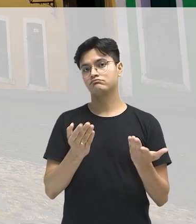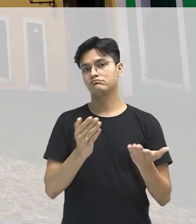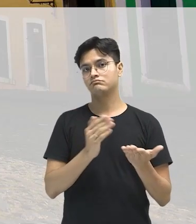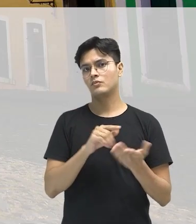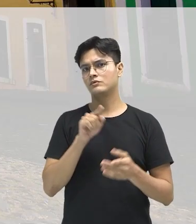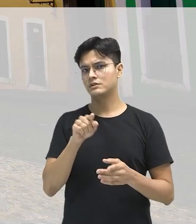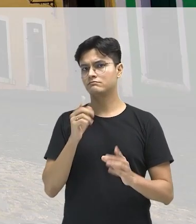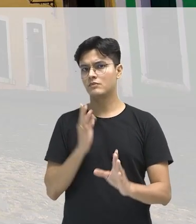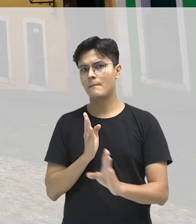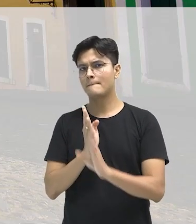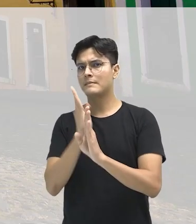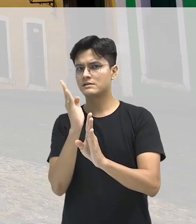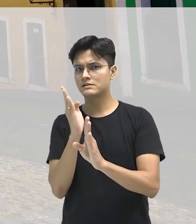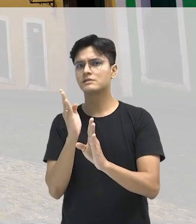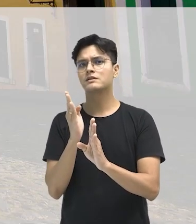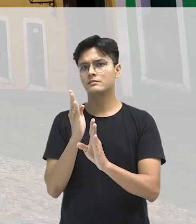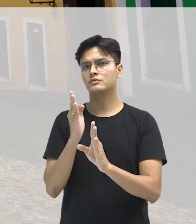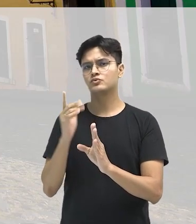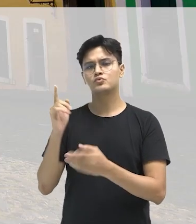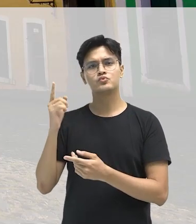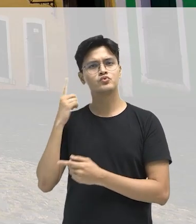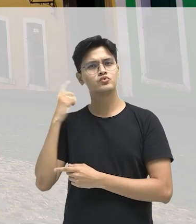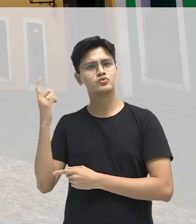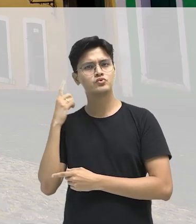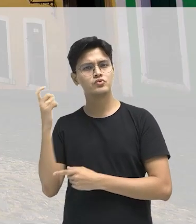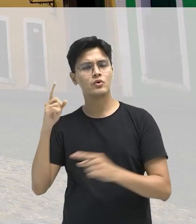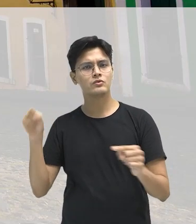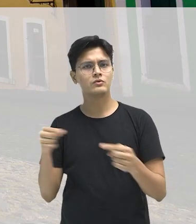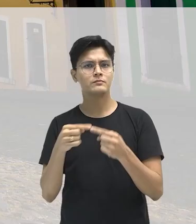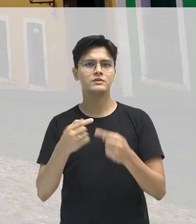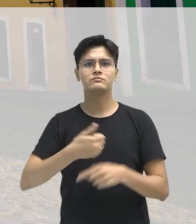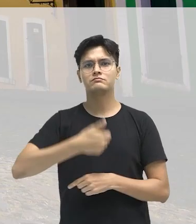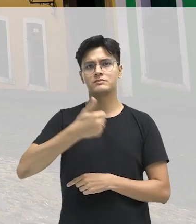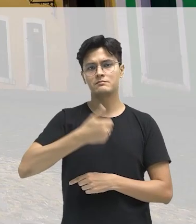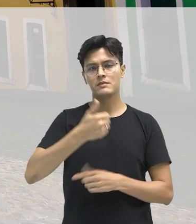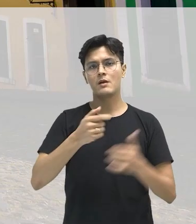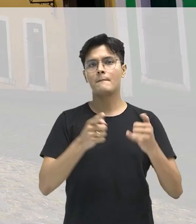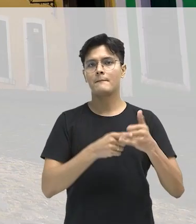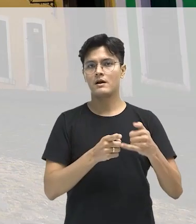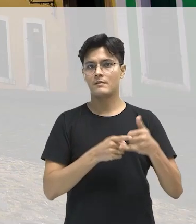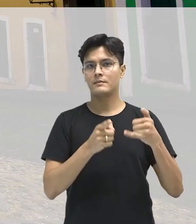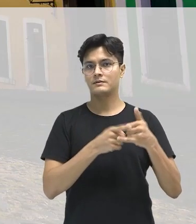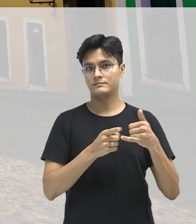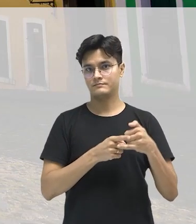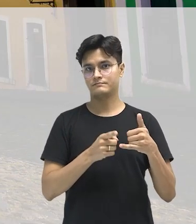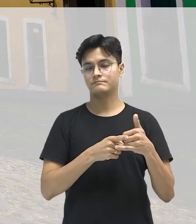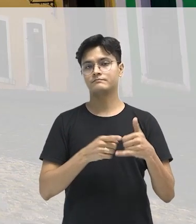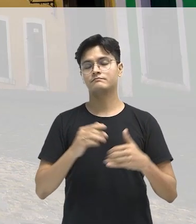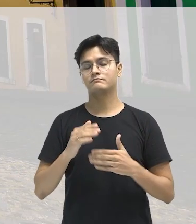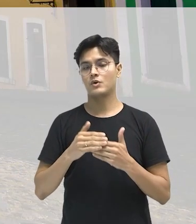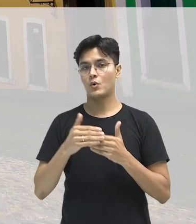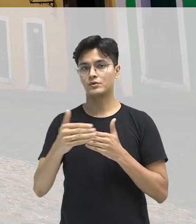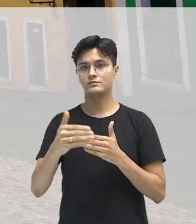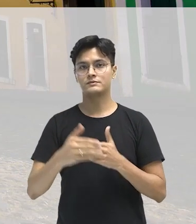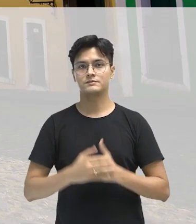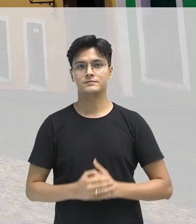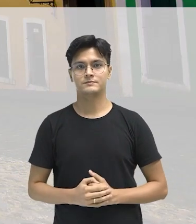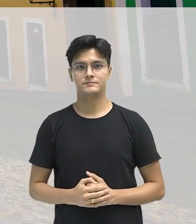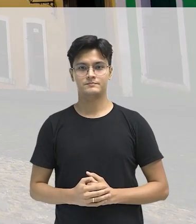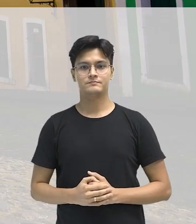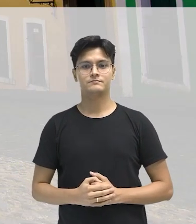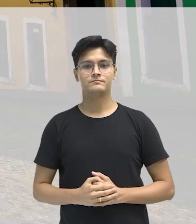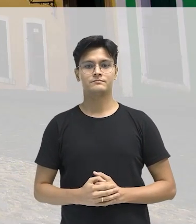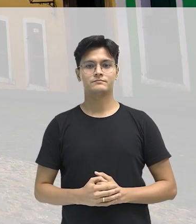o seu som, tá? Então, primeiro foi o berimbau. Prosseguindo, eu quero apresentar para vocês